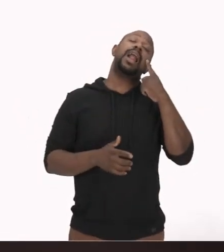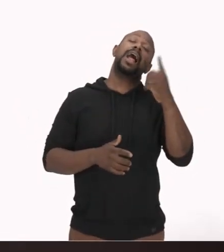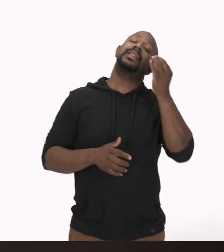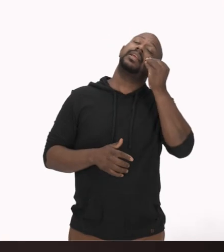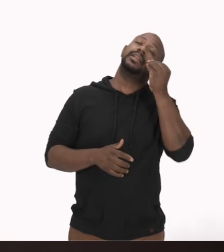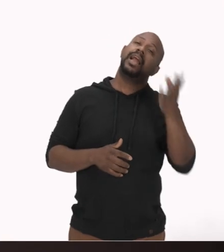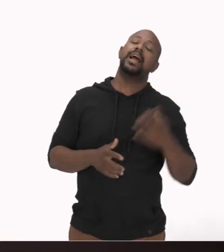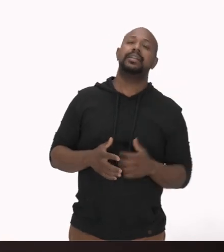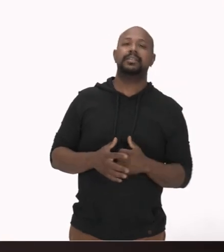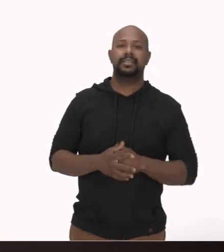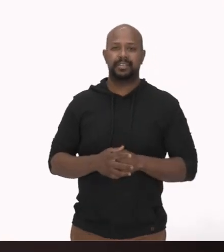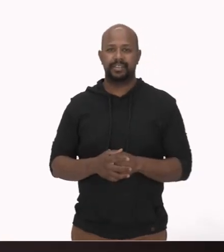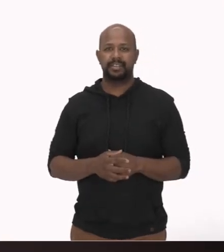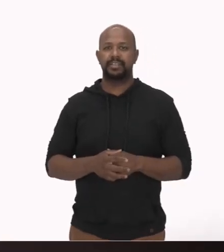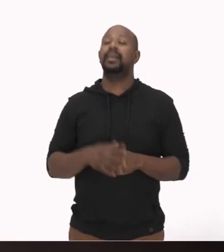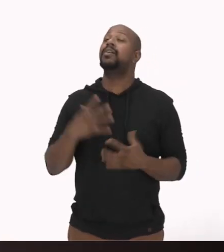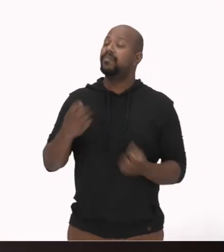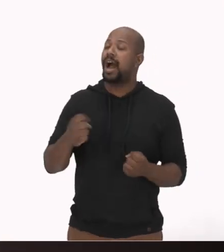vamos pra cá.